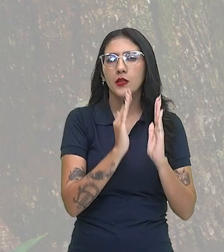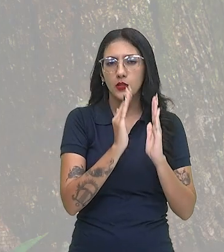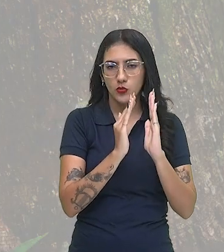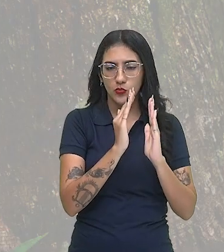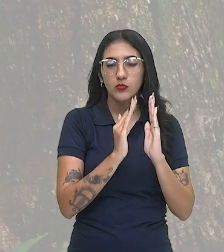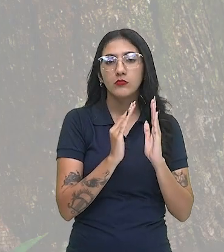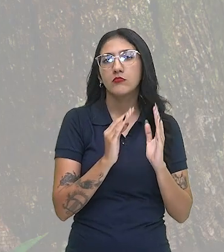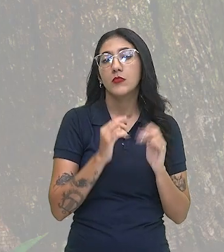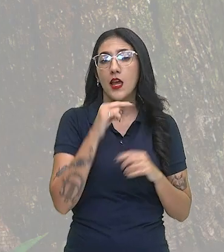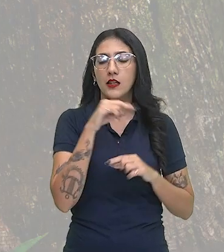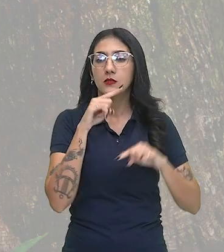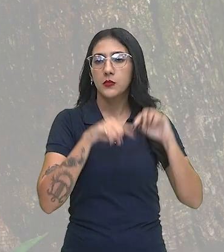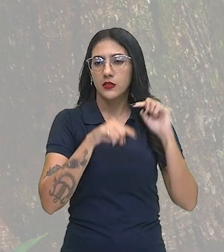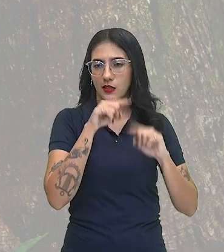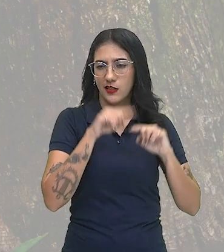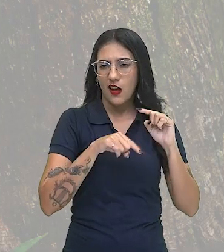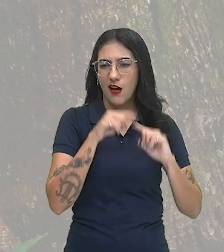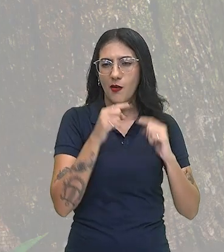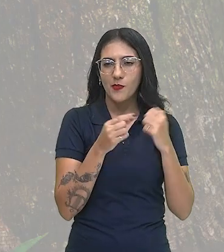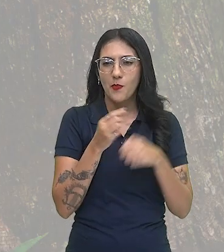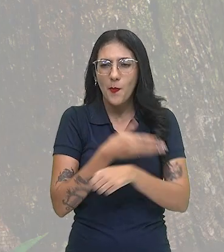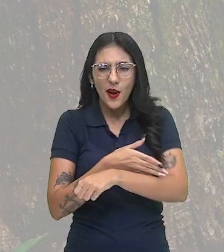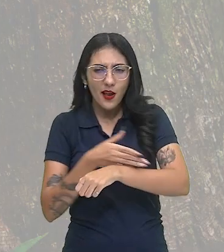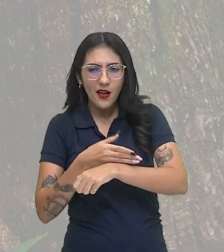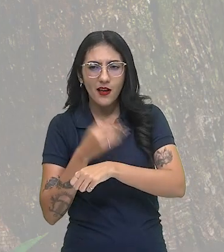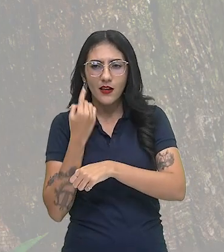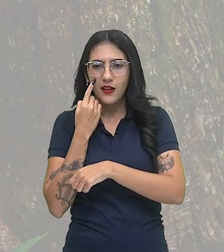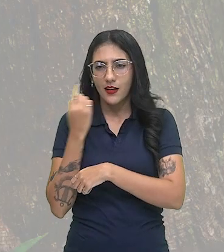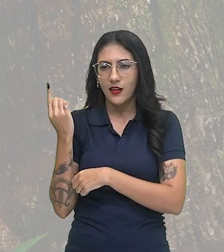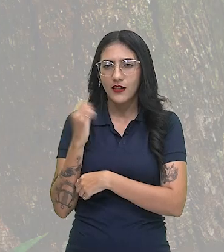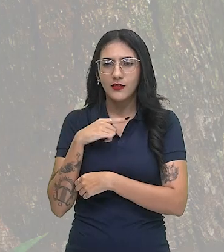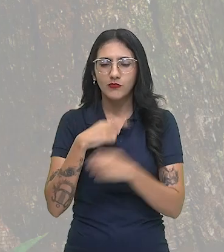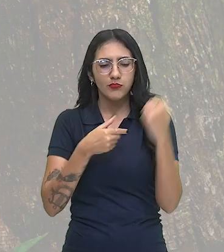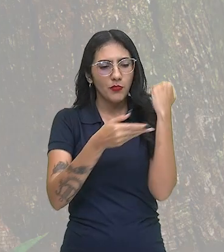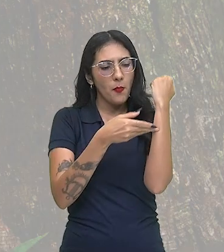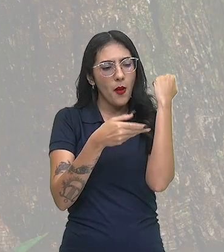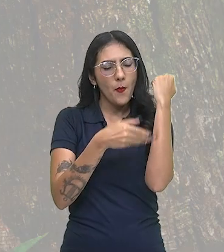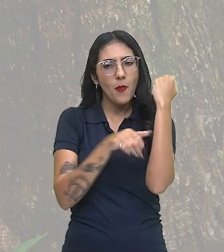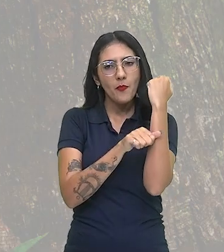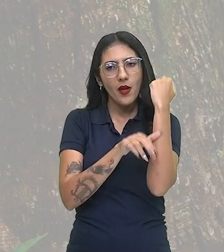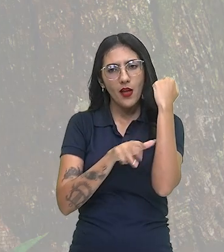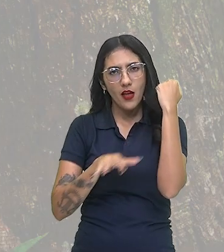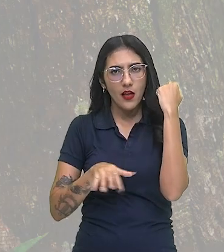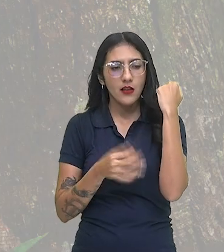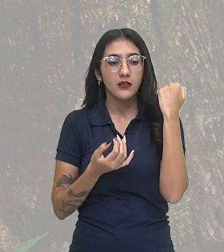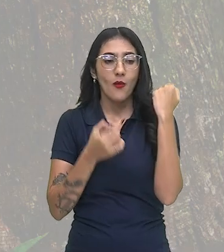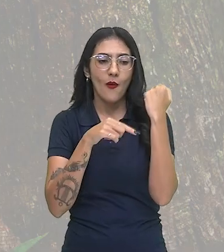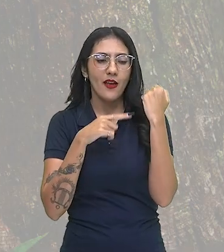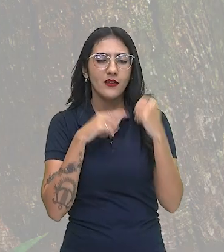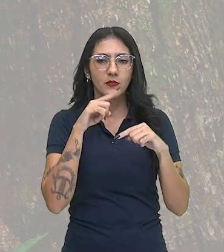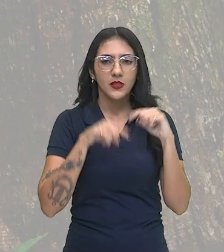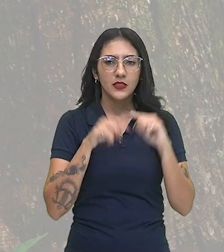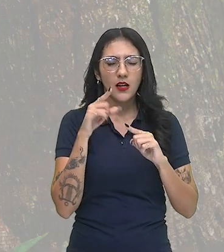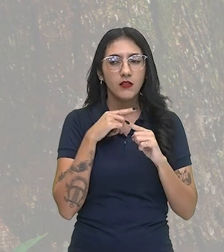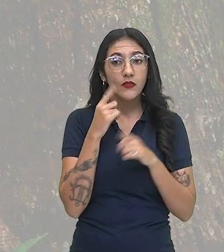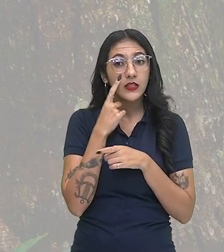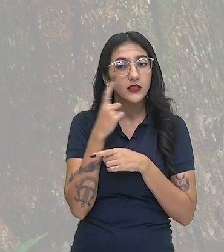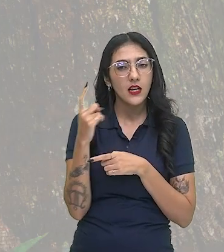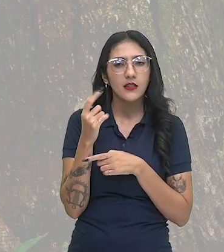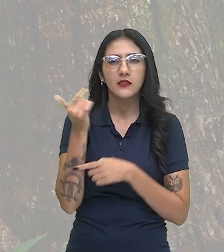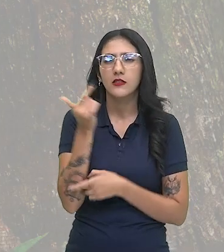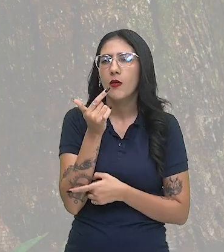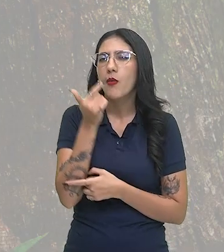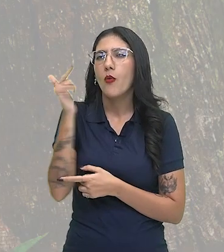do látex, né? Então, esse produto fez com que a Amazônia se despontasse aos olhos do